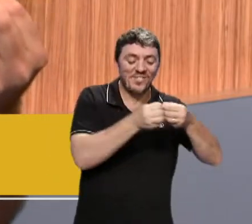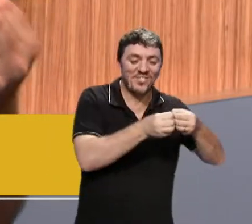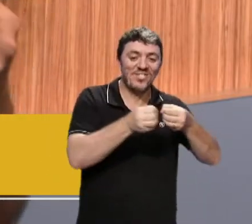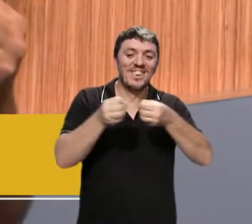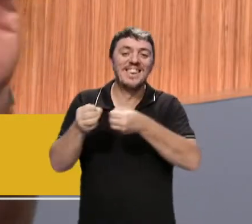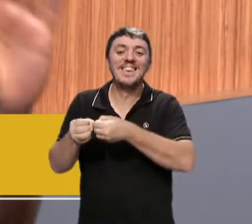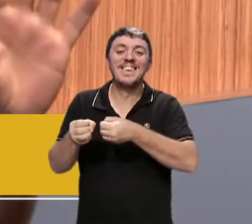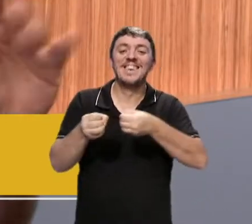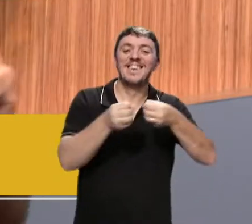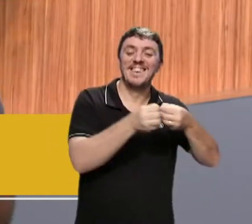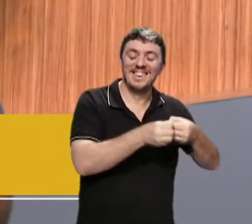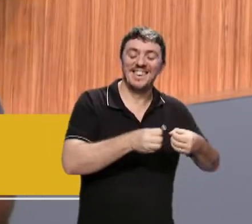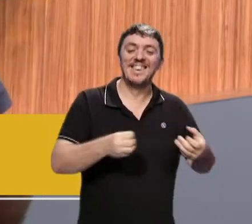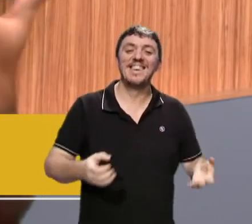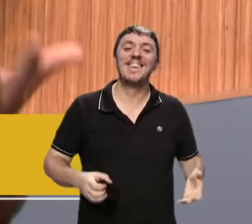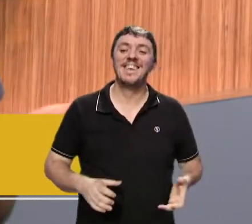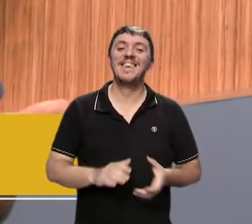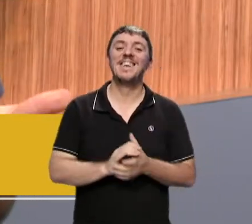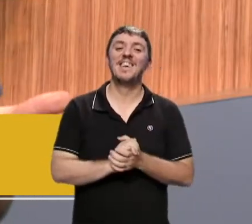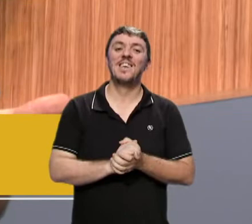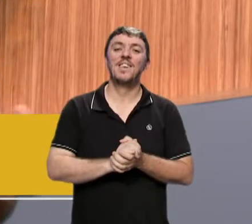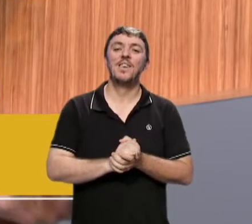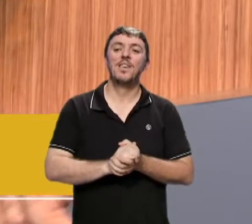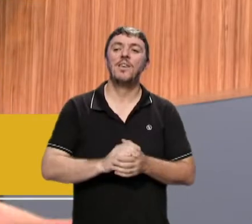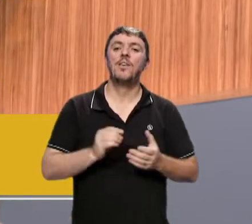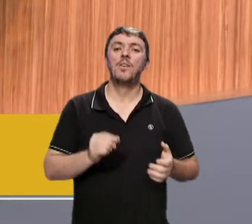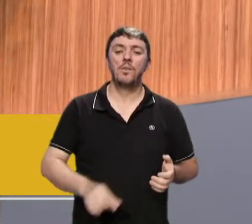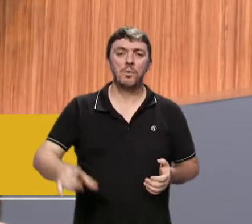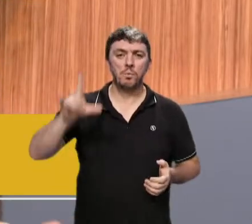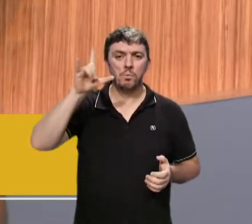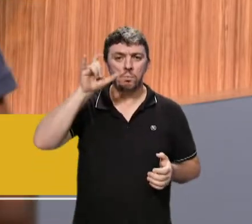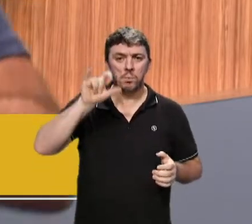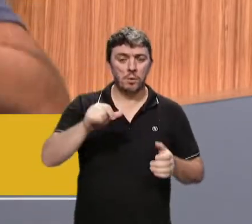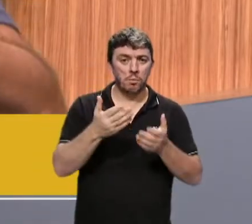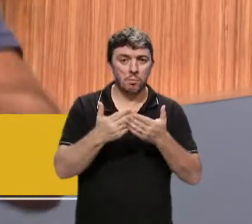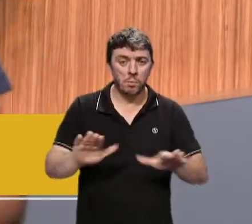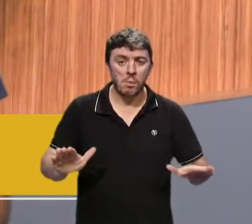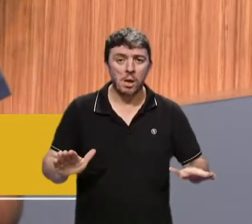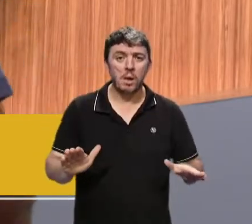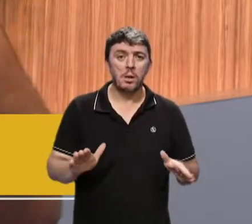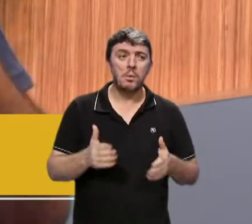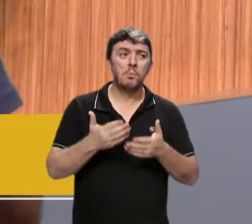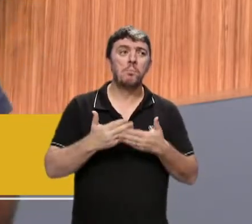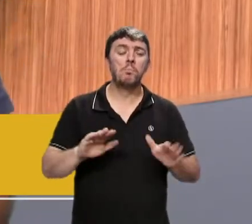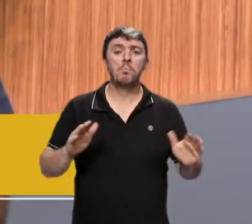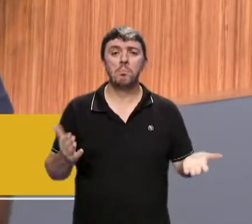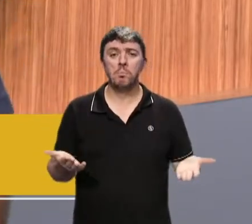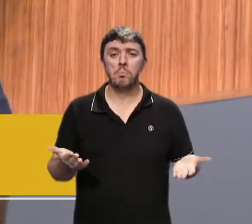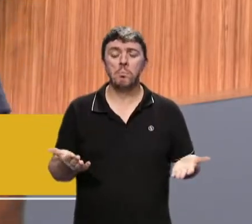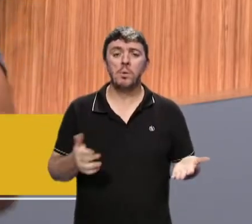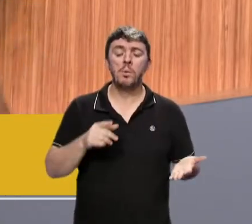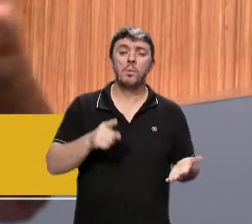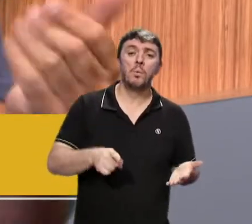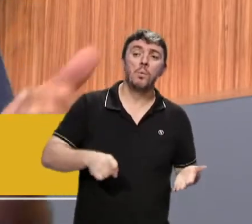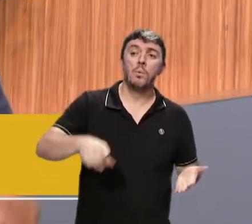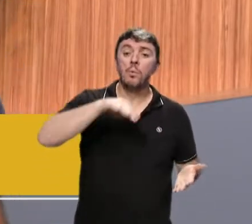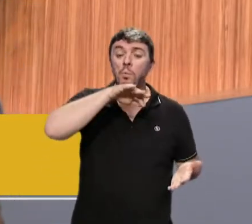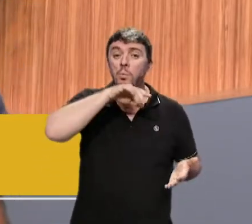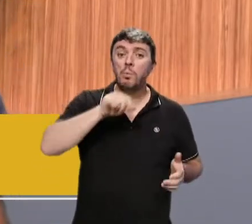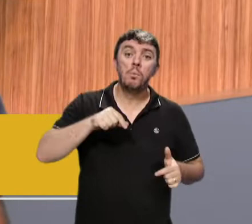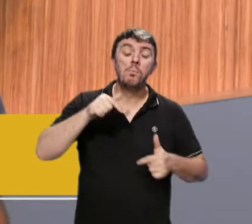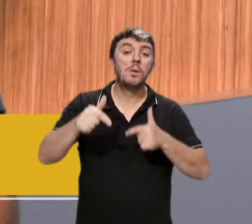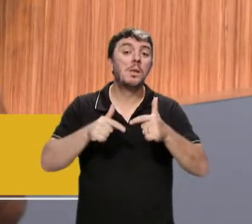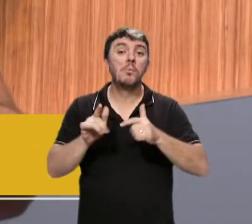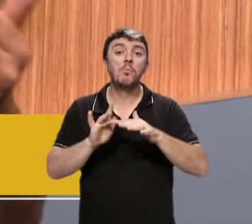né? Chamavam de rede vizinha. Afinal de contas, o Instagram vai acabar? Ele está acabando? Isso vai ser ruim para quem trabalha aí com as